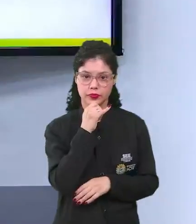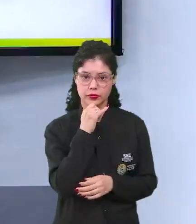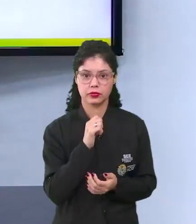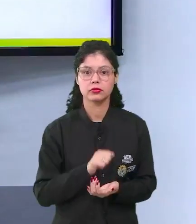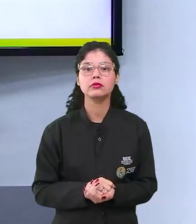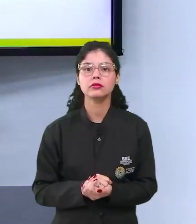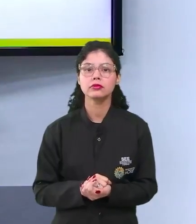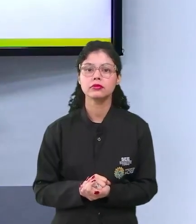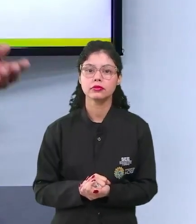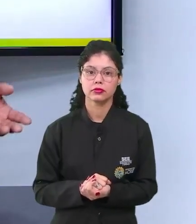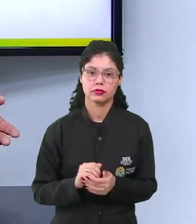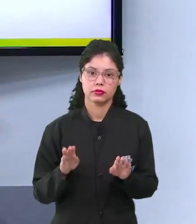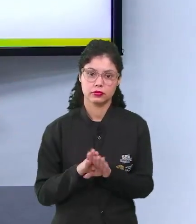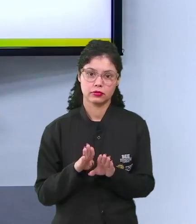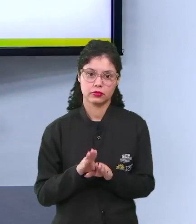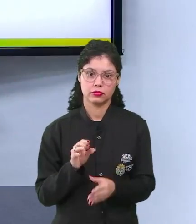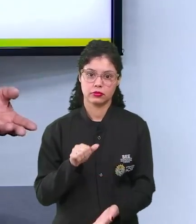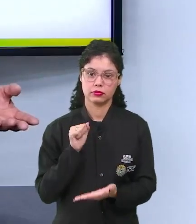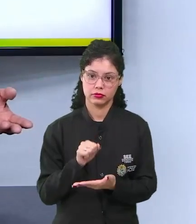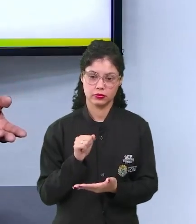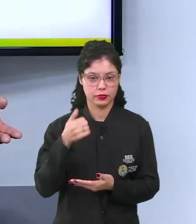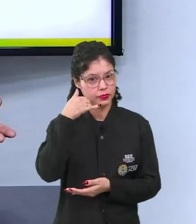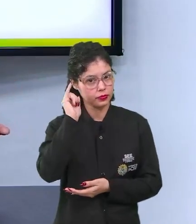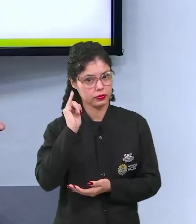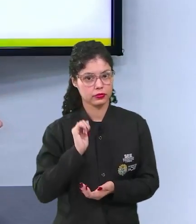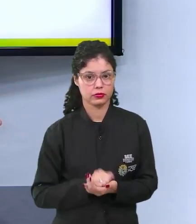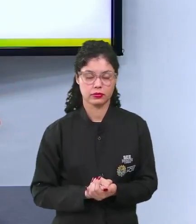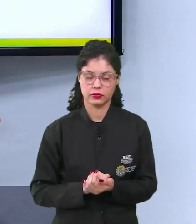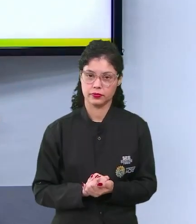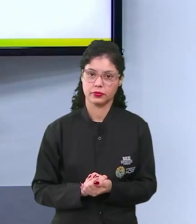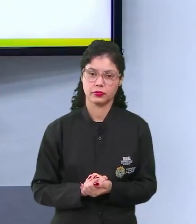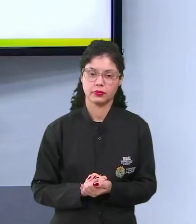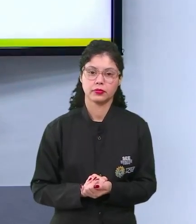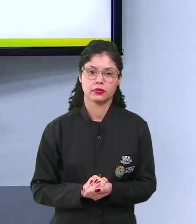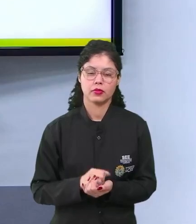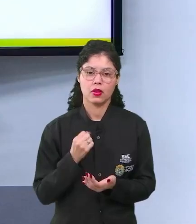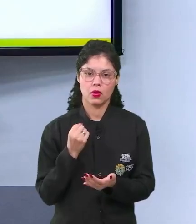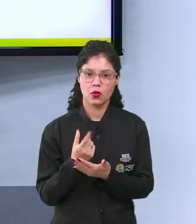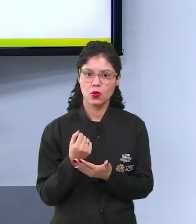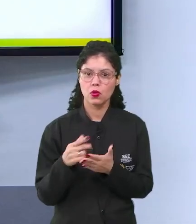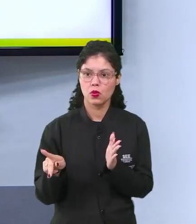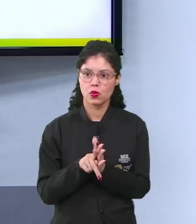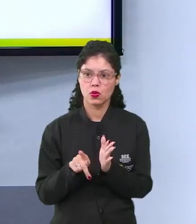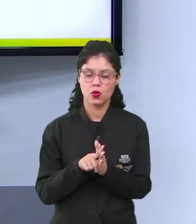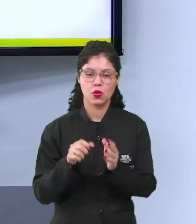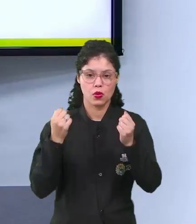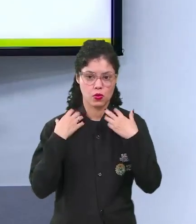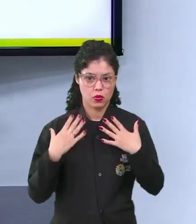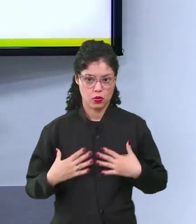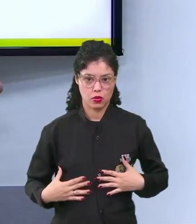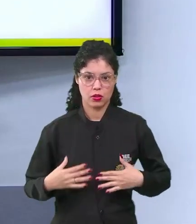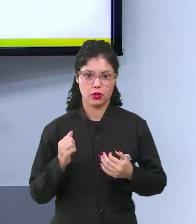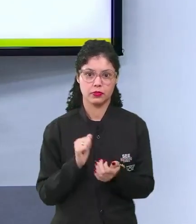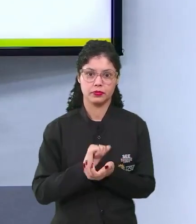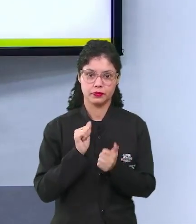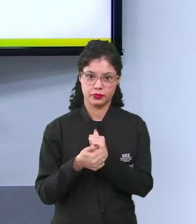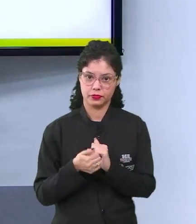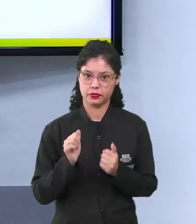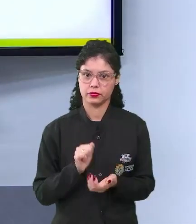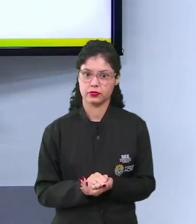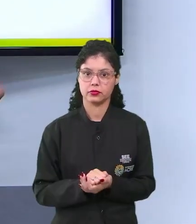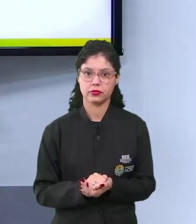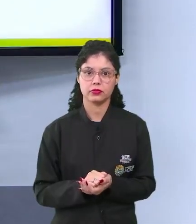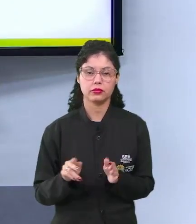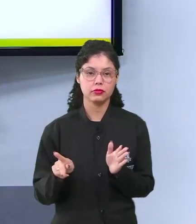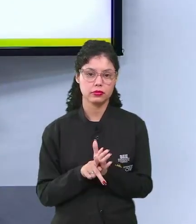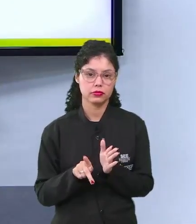ao evitar consumir a sacolinha, eu estou evitando desperdício. Ao tomar o banho com a água adequada, não ficar debaixo